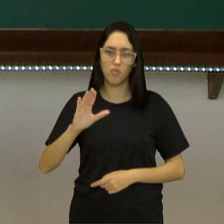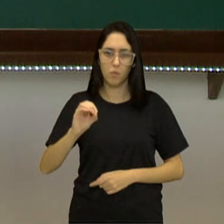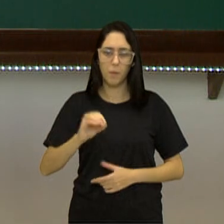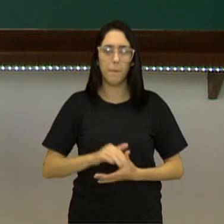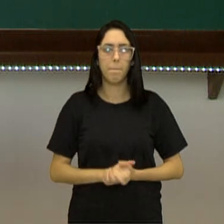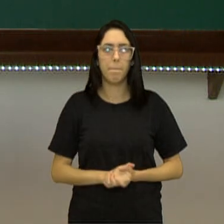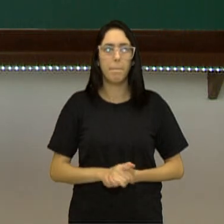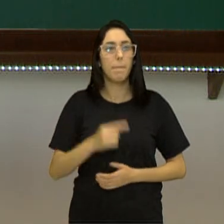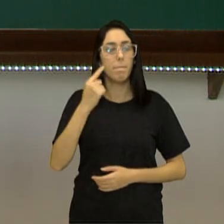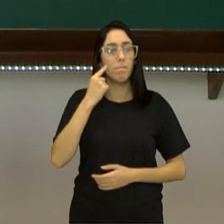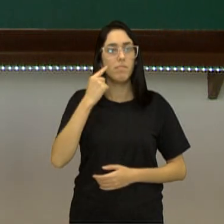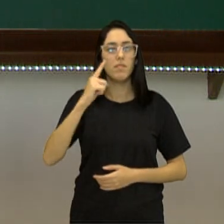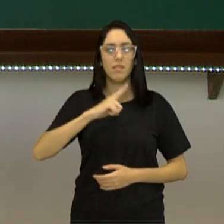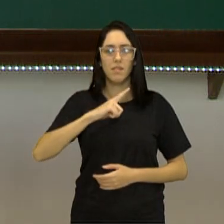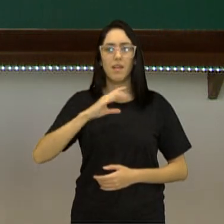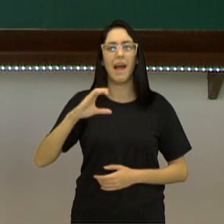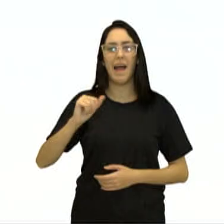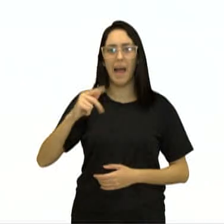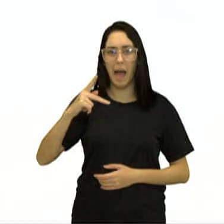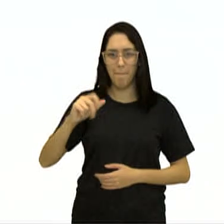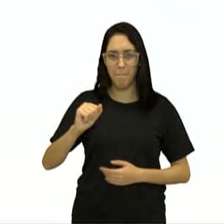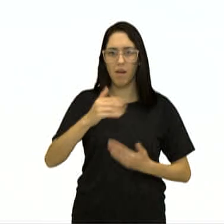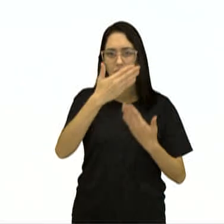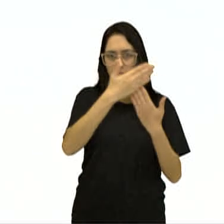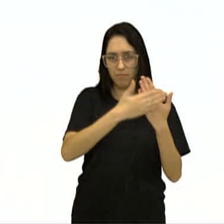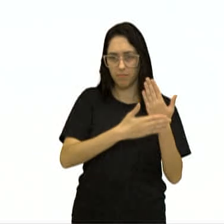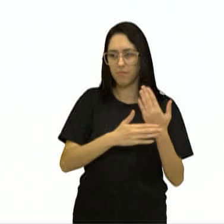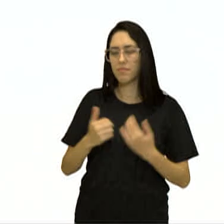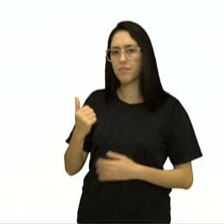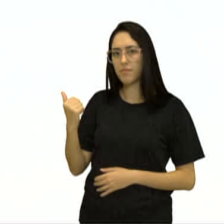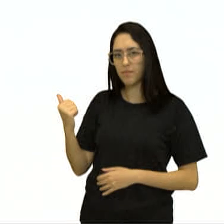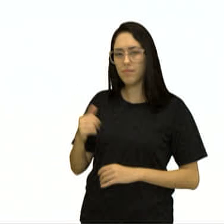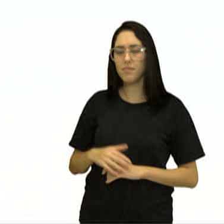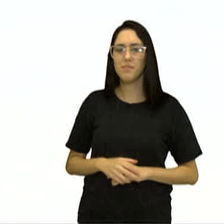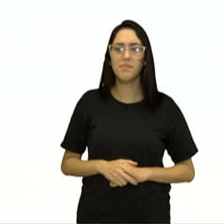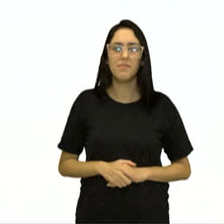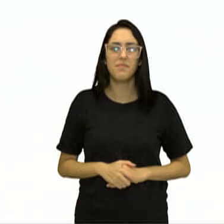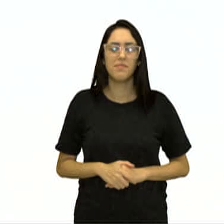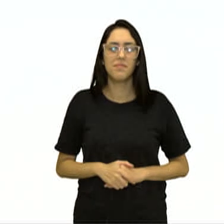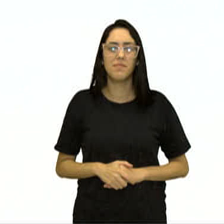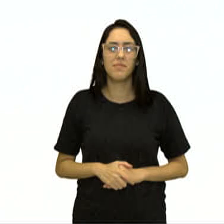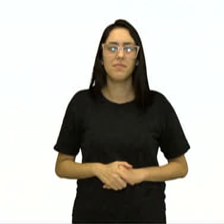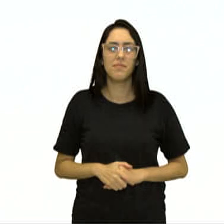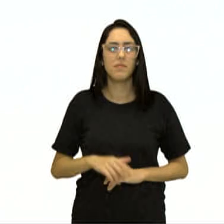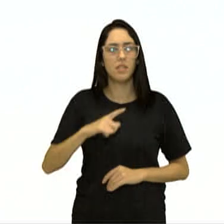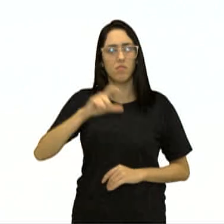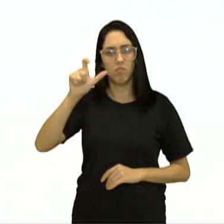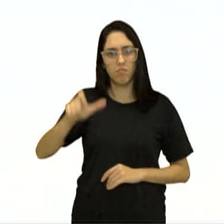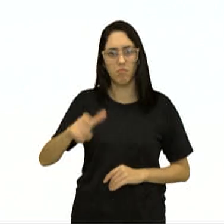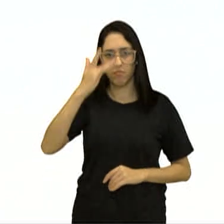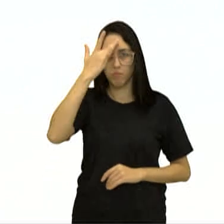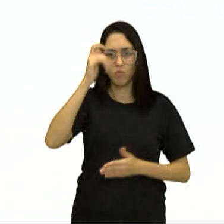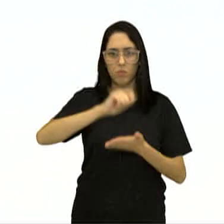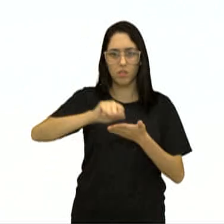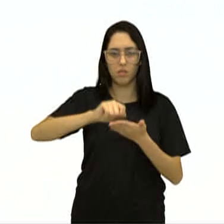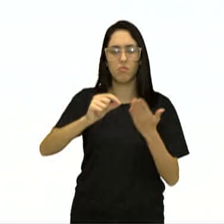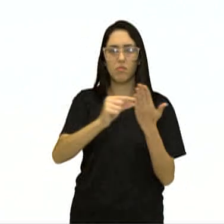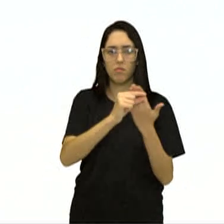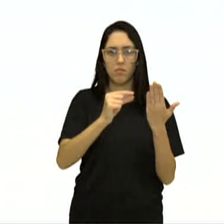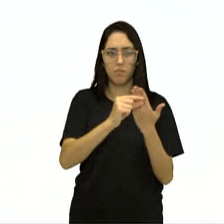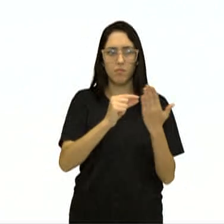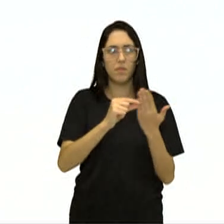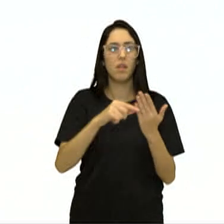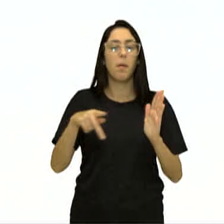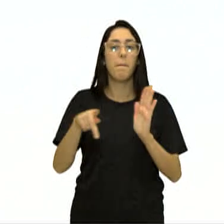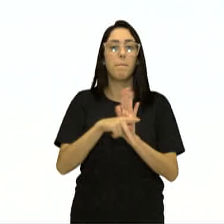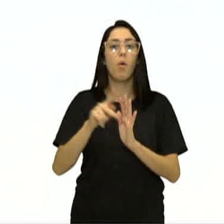Aqui nós temos a capa do livro, então, ó, Animais Fantásticos e Onde Habitam, Newt Scamander, propriedade Harry